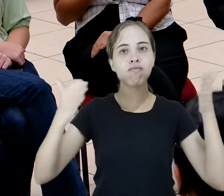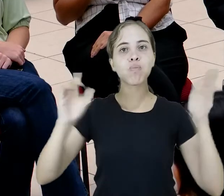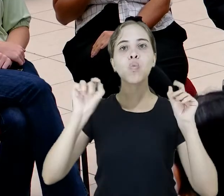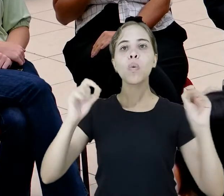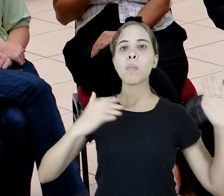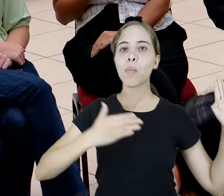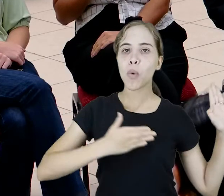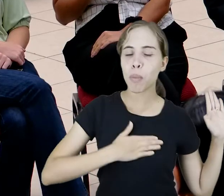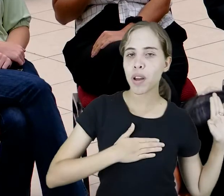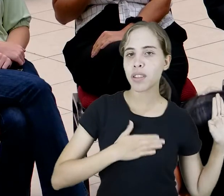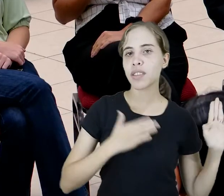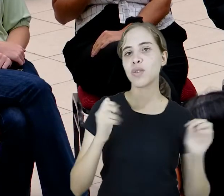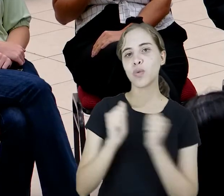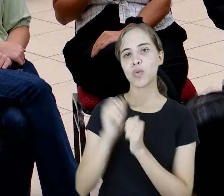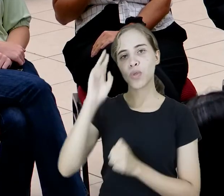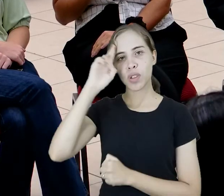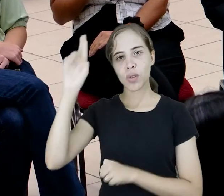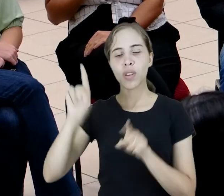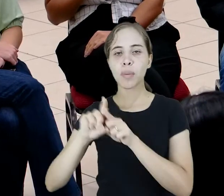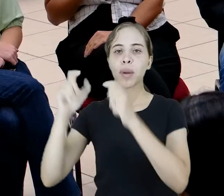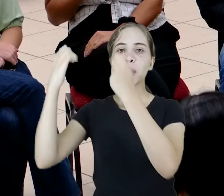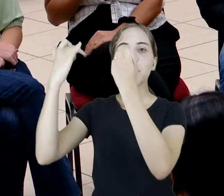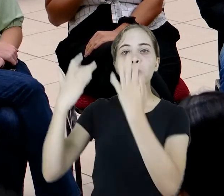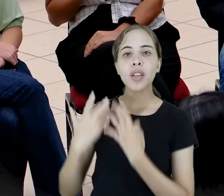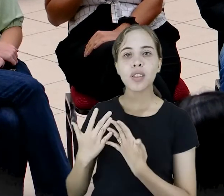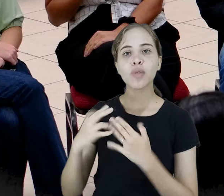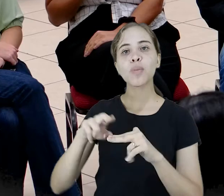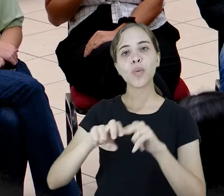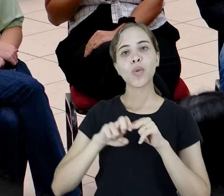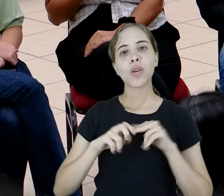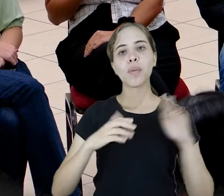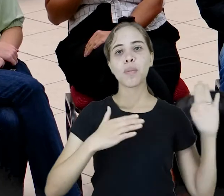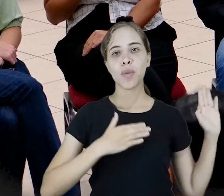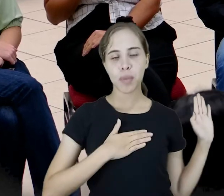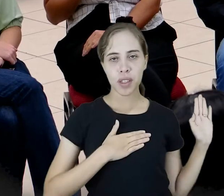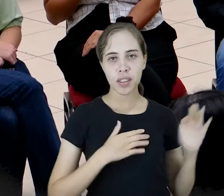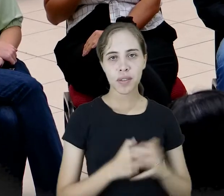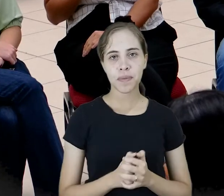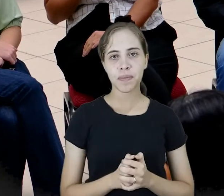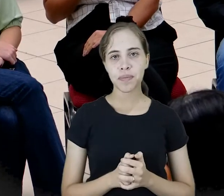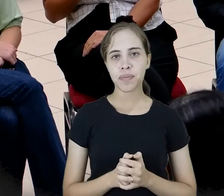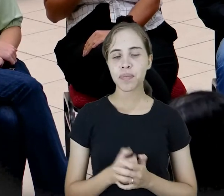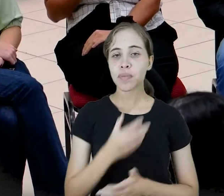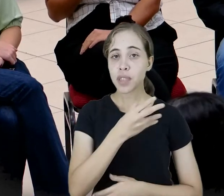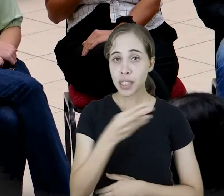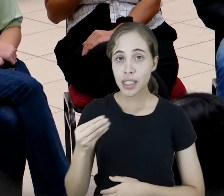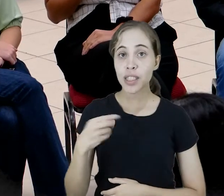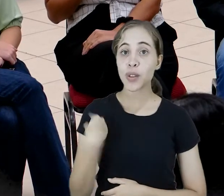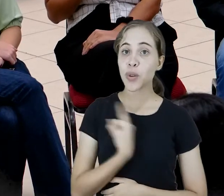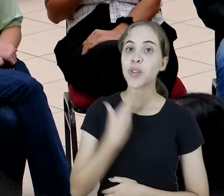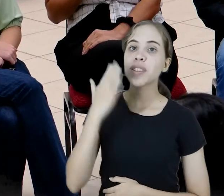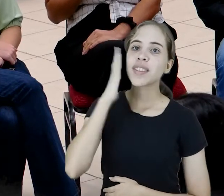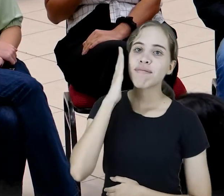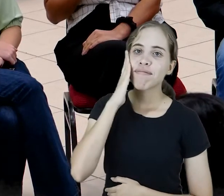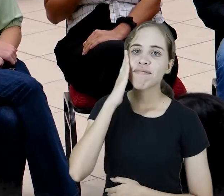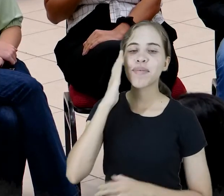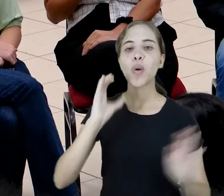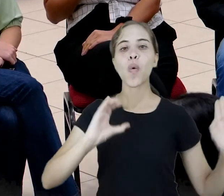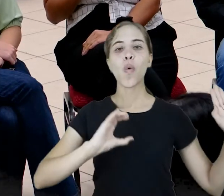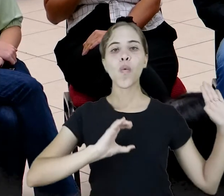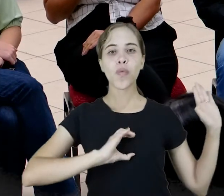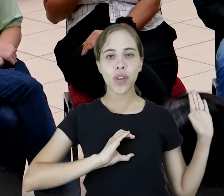Senhor e das bênçãos que eu tenho por meio dessas promessas. E, como nós sabemos, os nossos